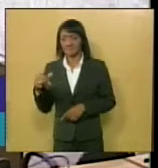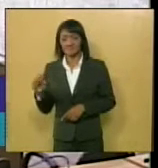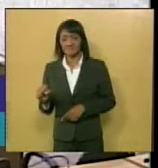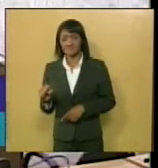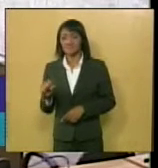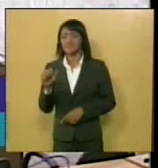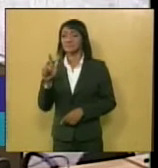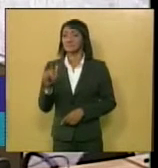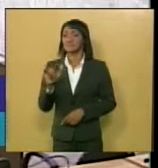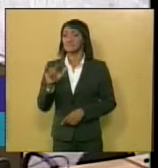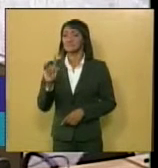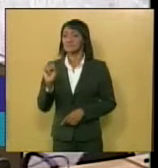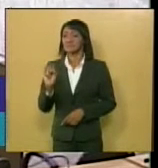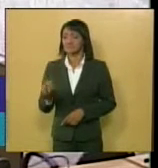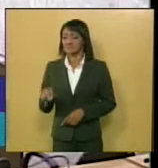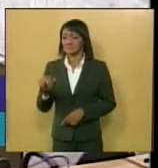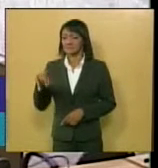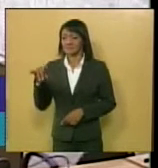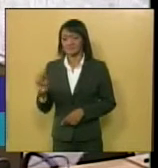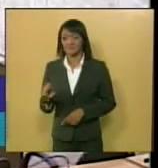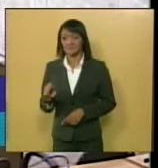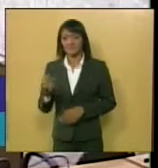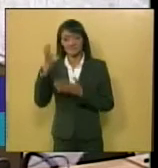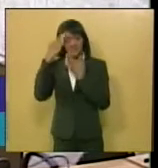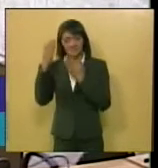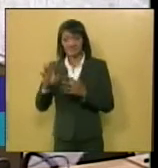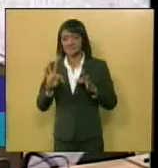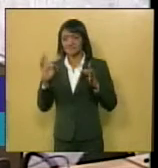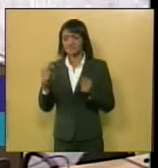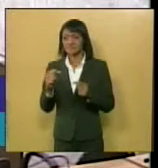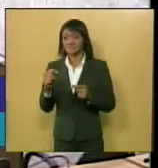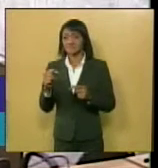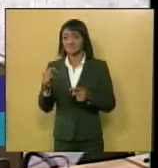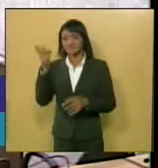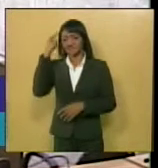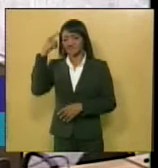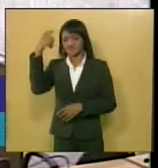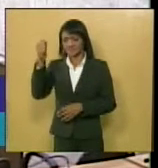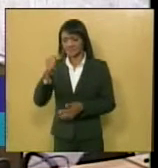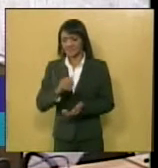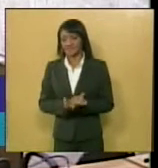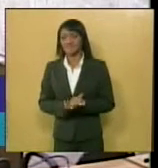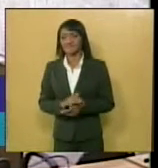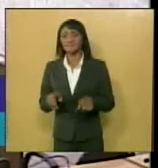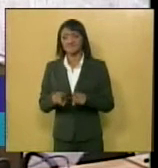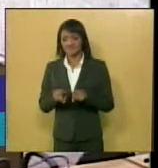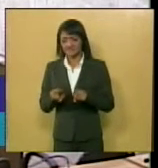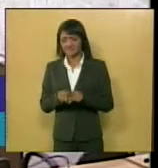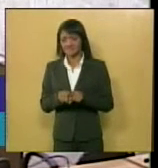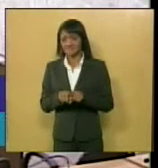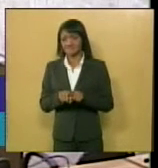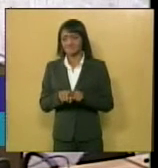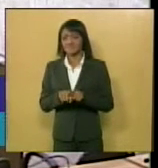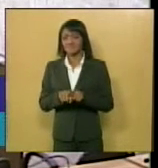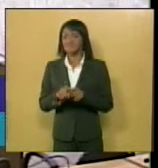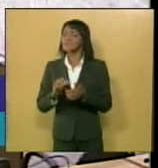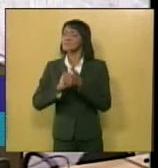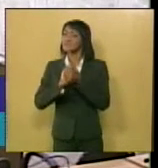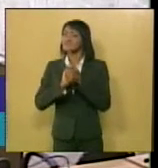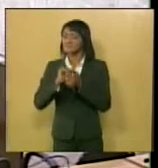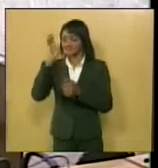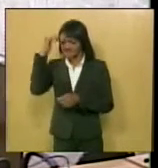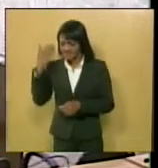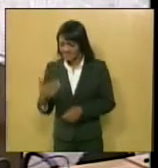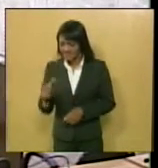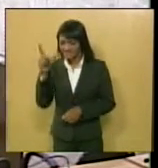Gilson Andrade. Agradecer às demais autoridades, aos familiares, aos homenageados, do homenageado, e dizer